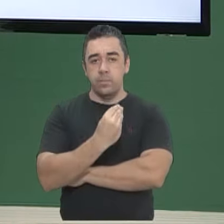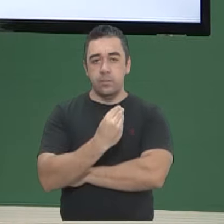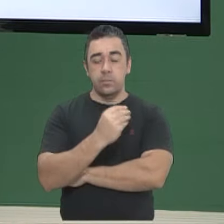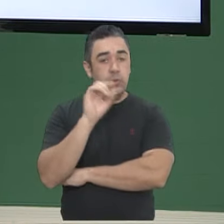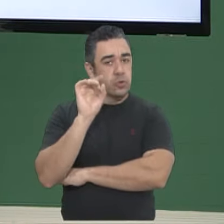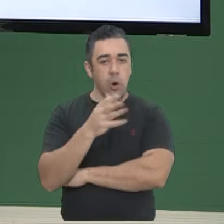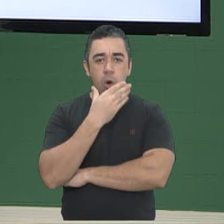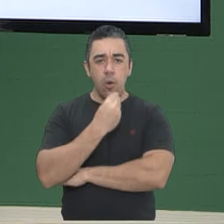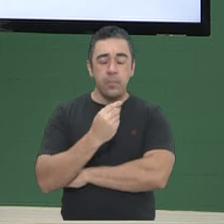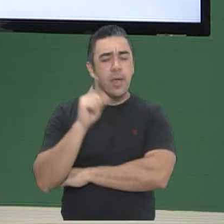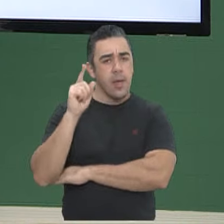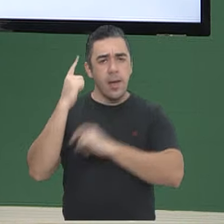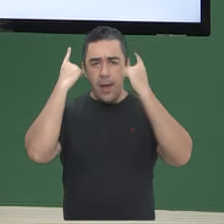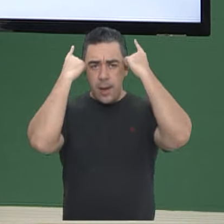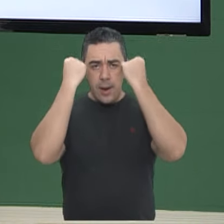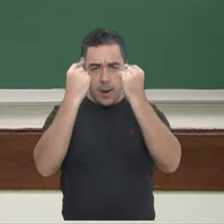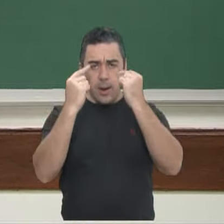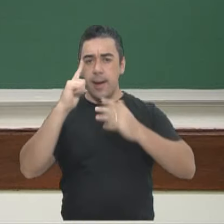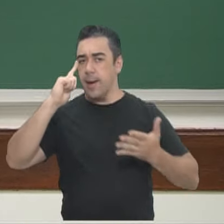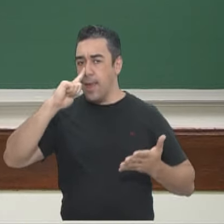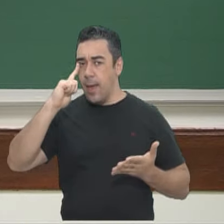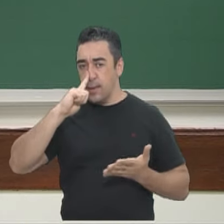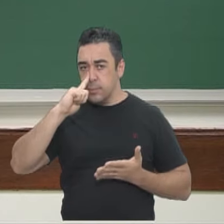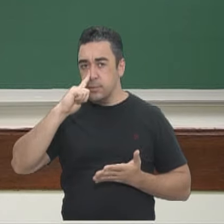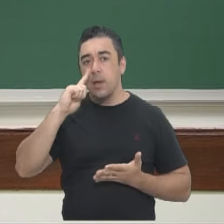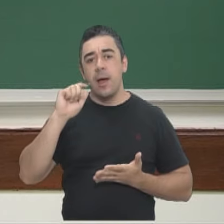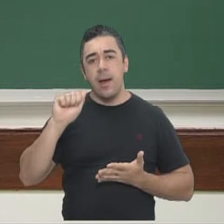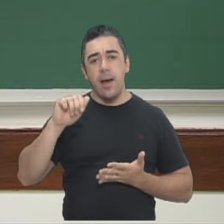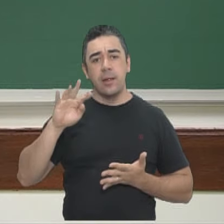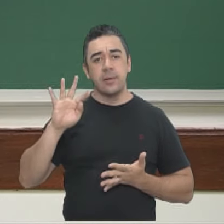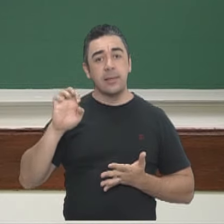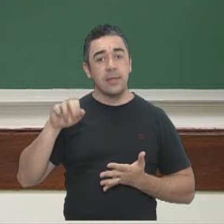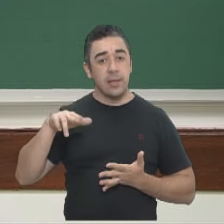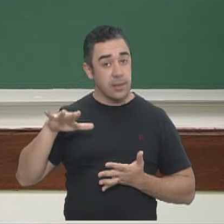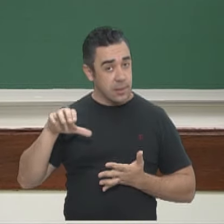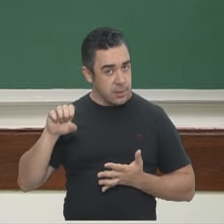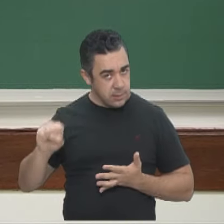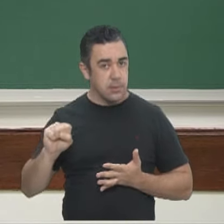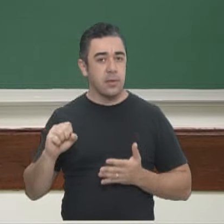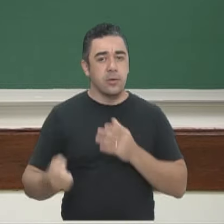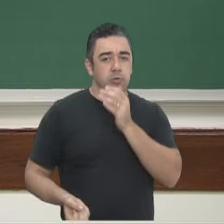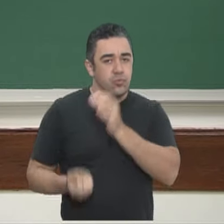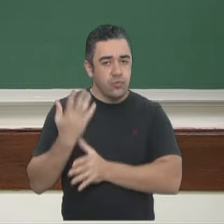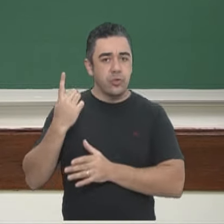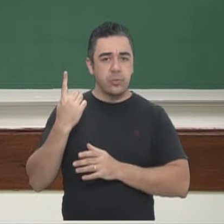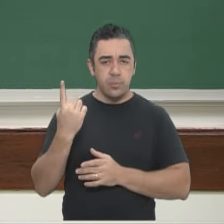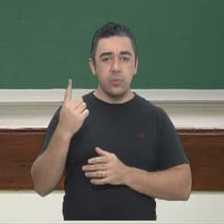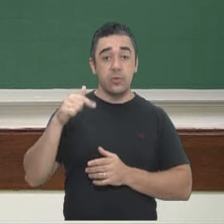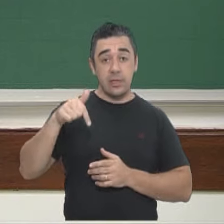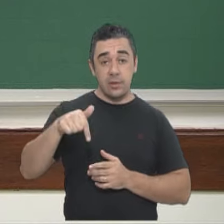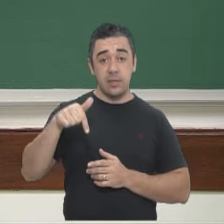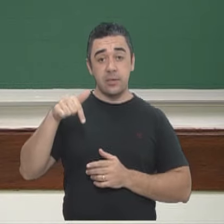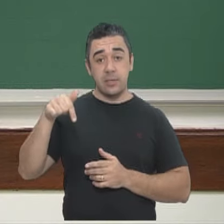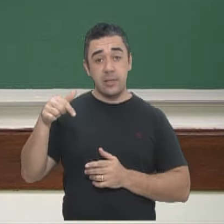de Atenas, na Grécia, onde ocorreram as primeiras Olimpíadas da Antiguidade, lá em 776 anos antes